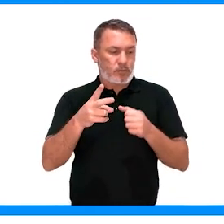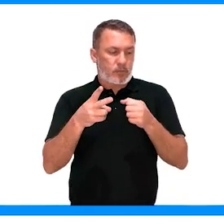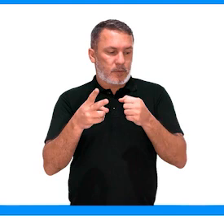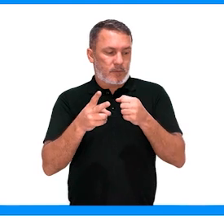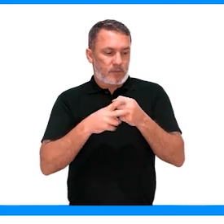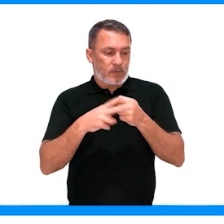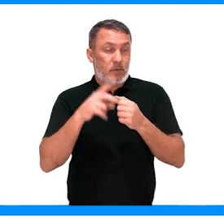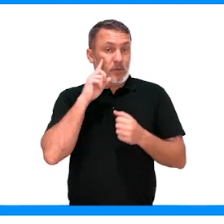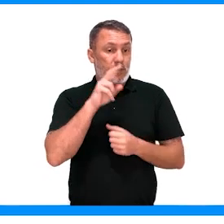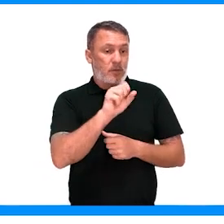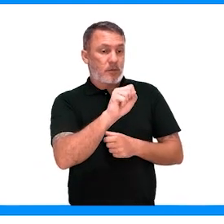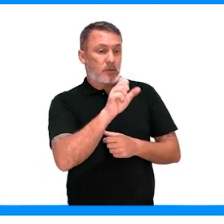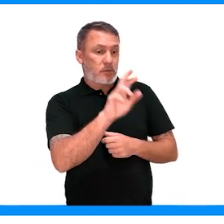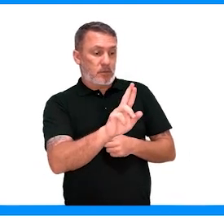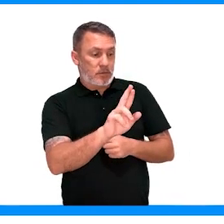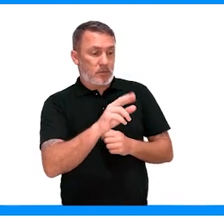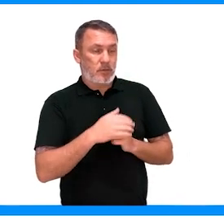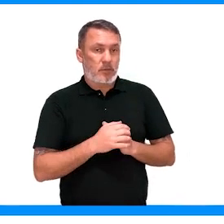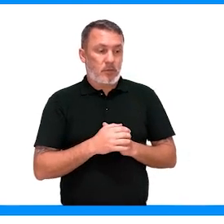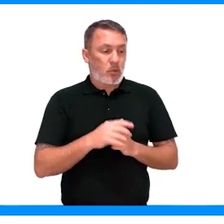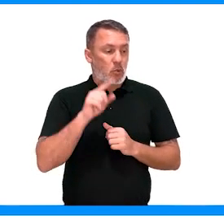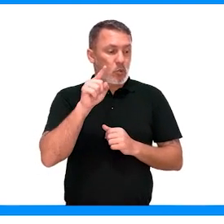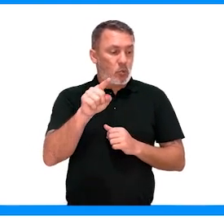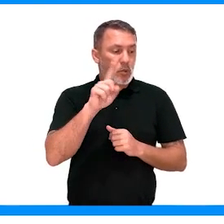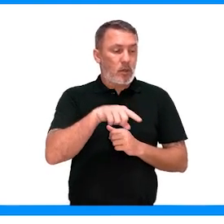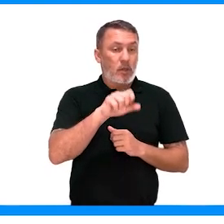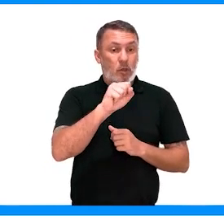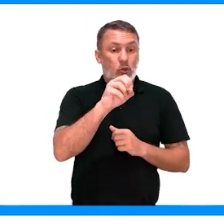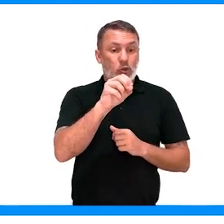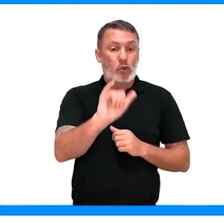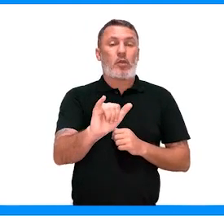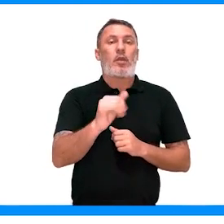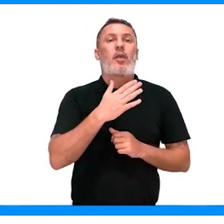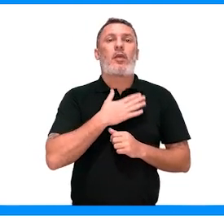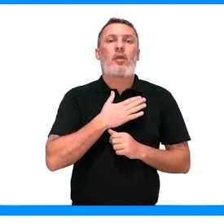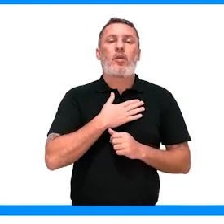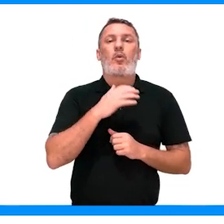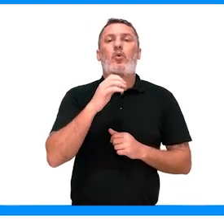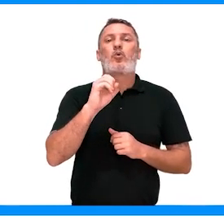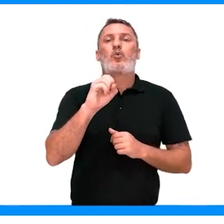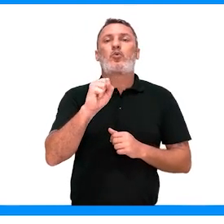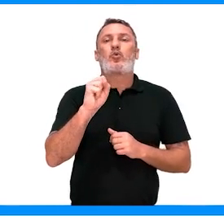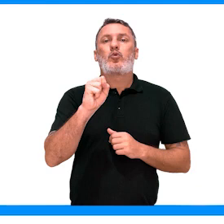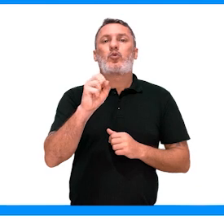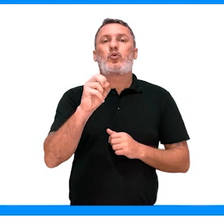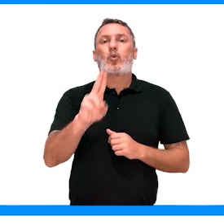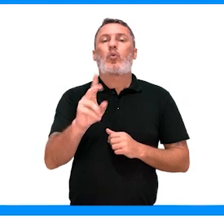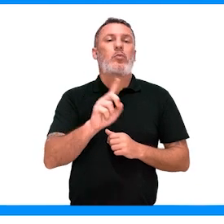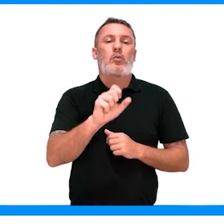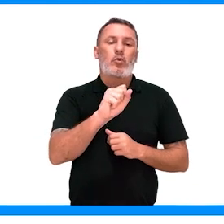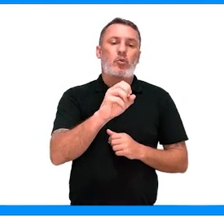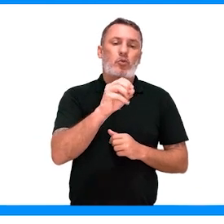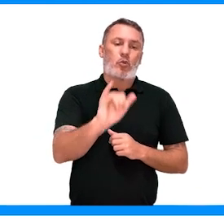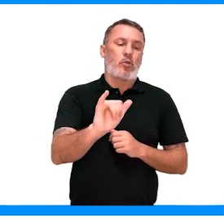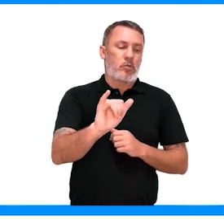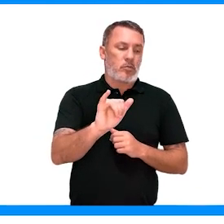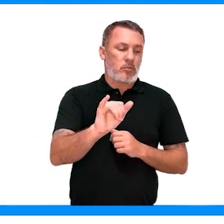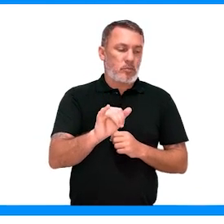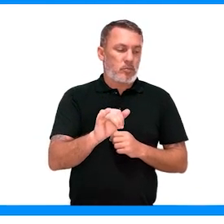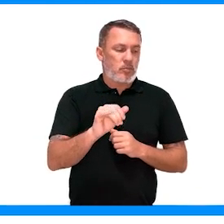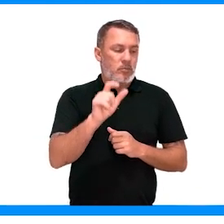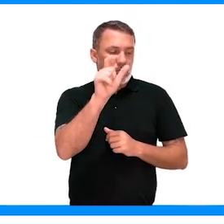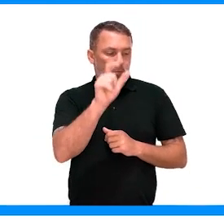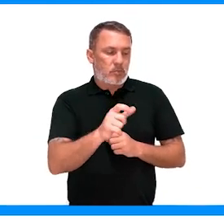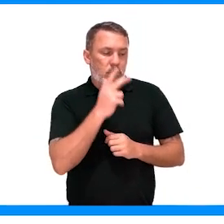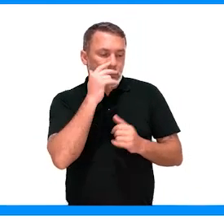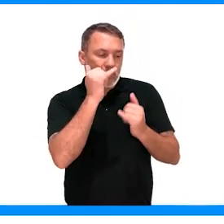verbo ser é yo soy, depois é tú eres, e ele, ella, usted, es. Nosotros somos, vosotros sois e